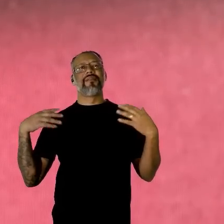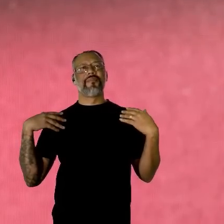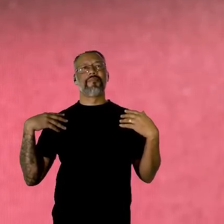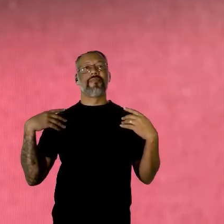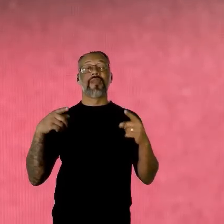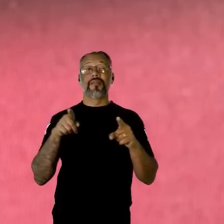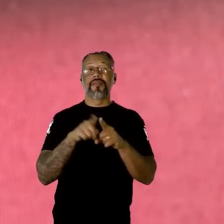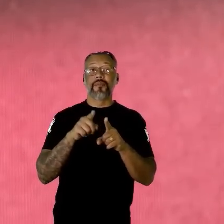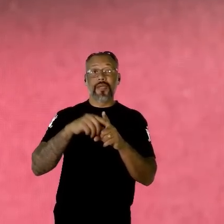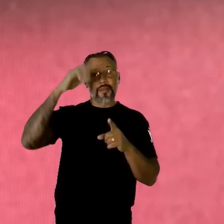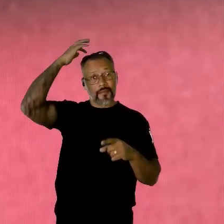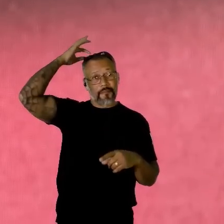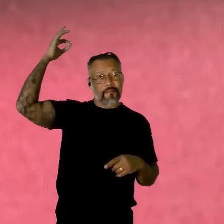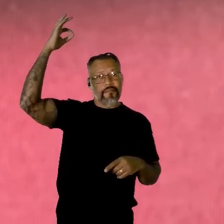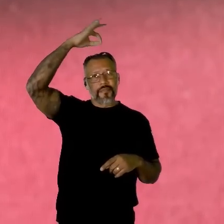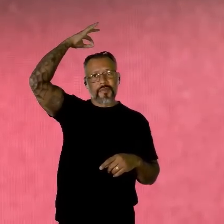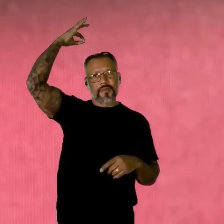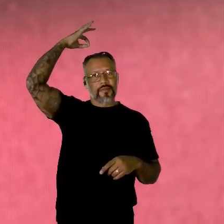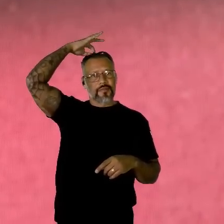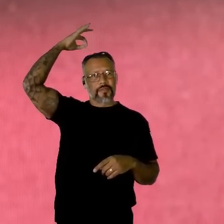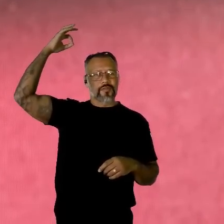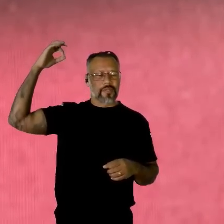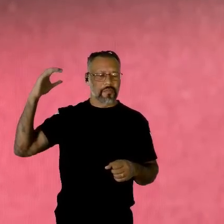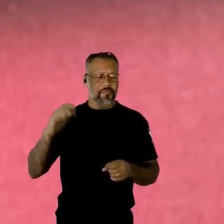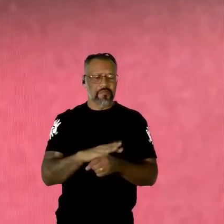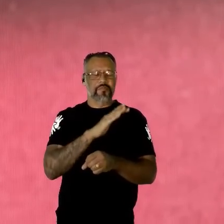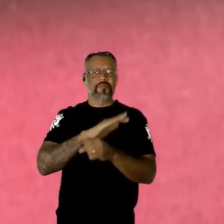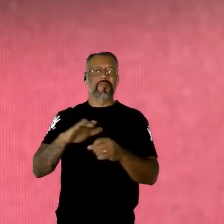e do Espírito Santo